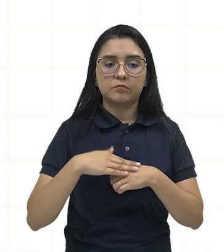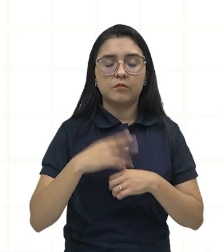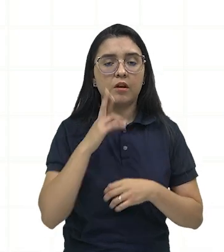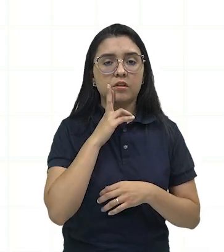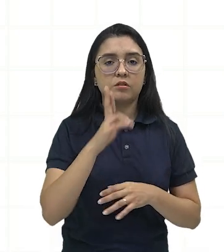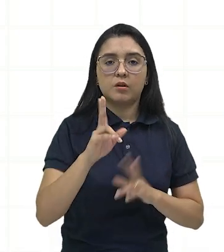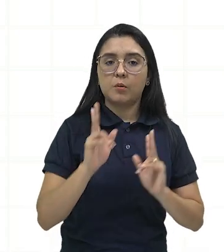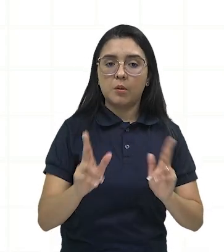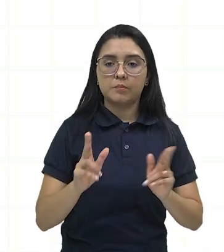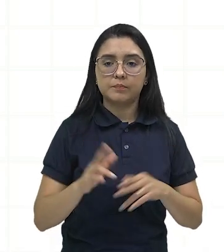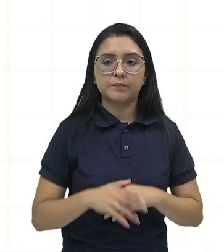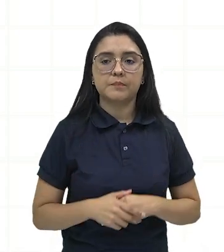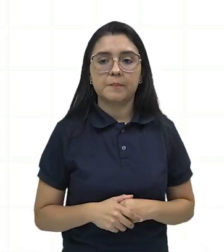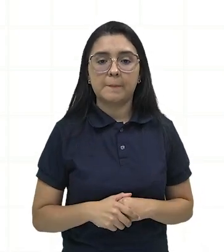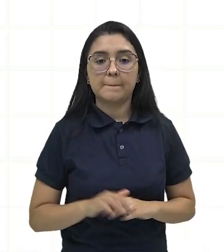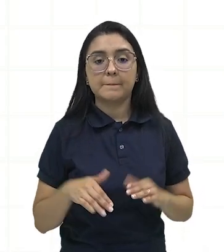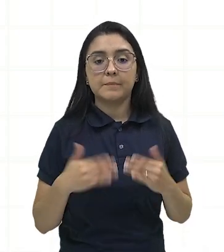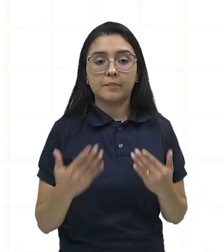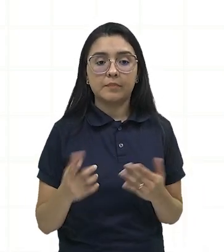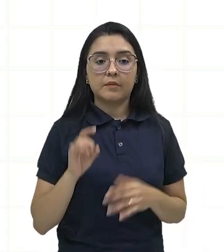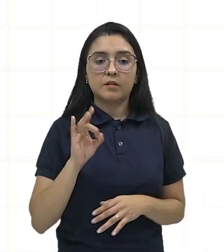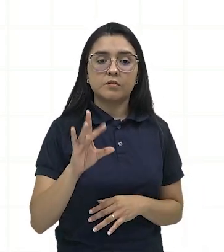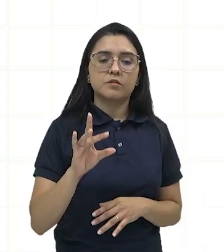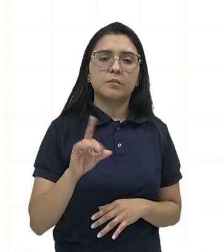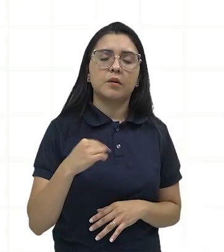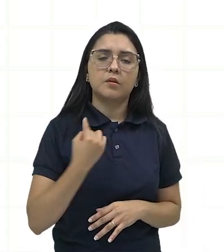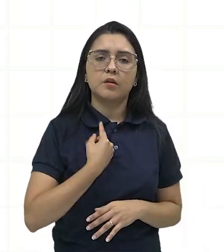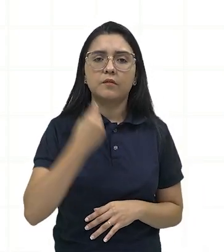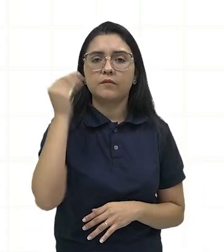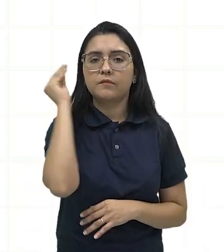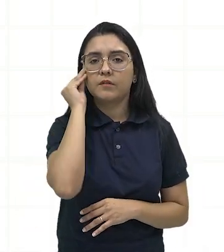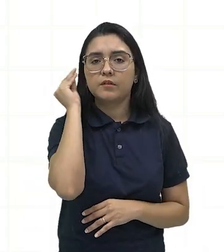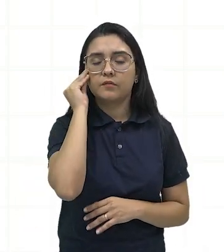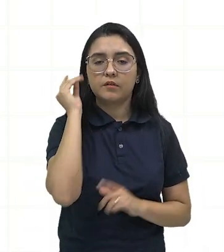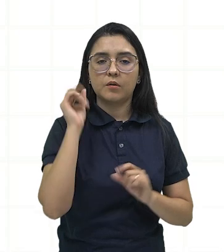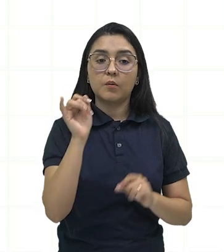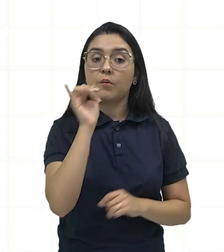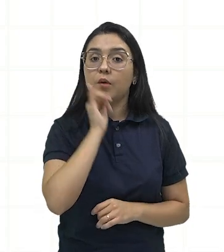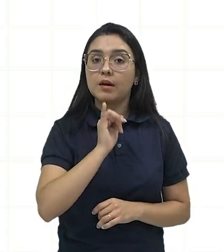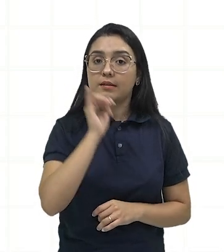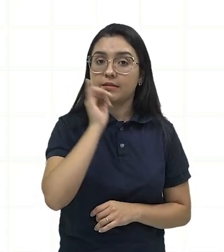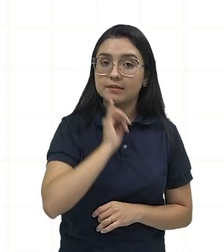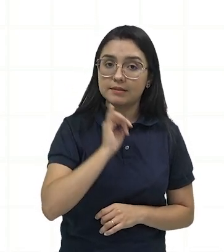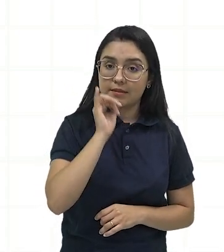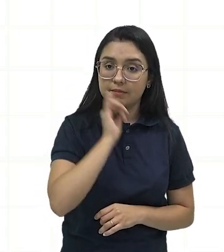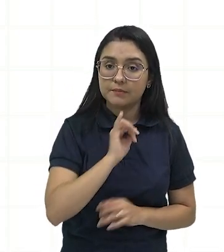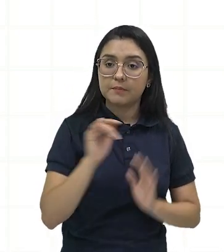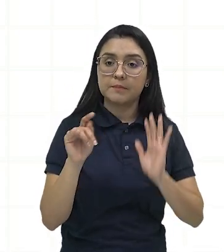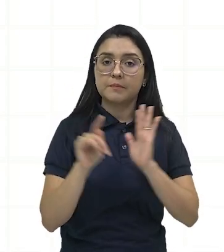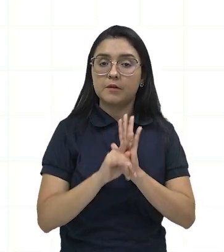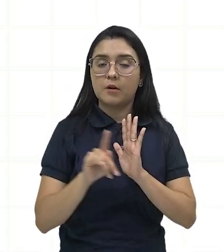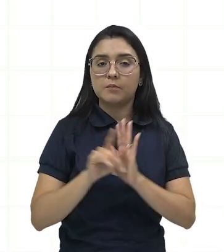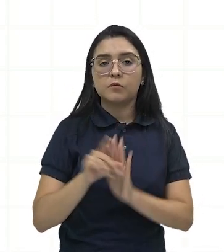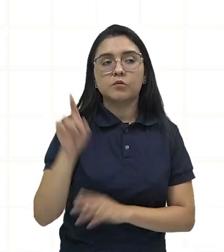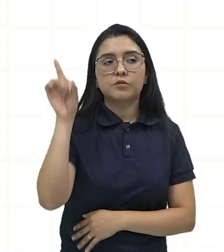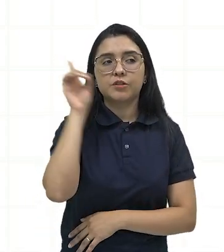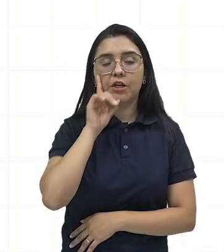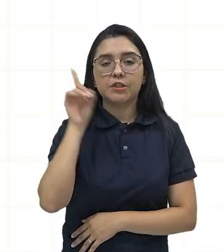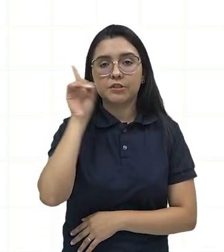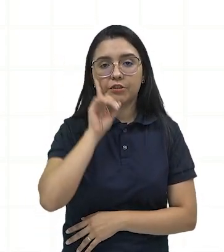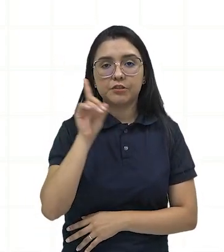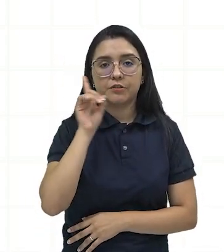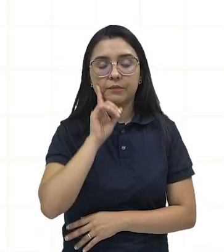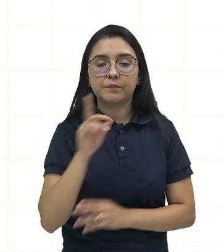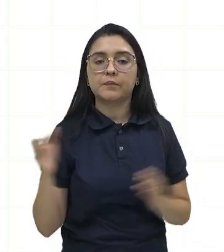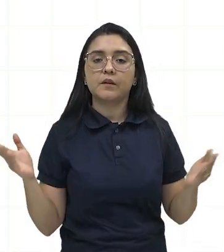mesmo resultado. E aí, só para a gente ver, né, um exemplo do nosso cotidiano, tá? A